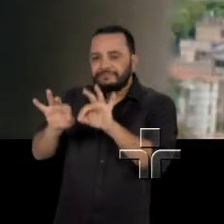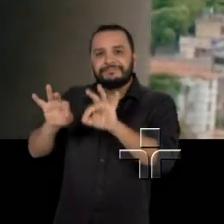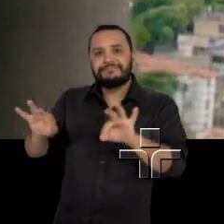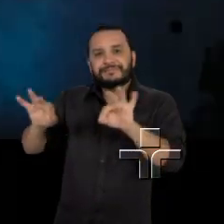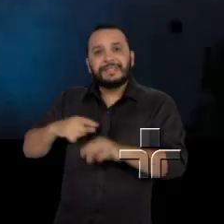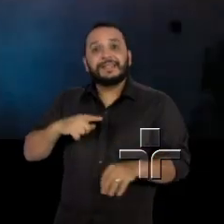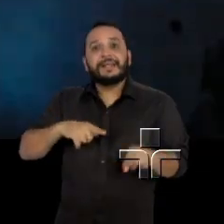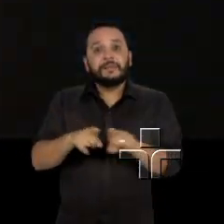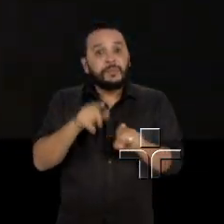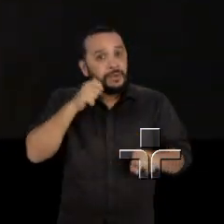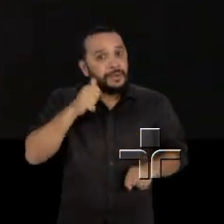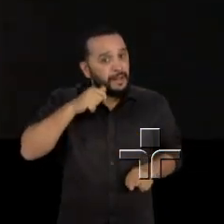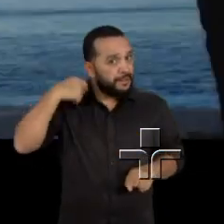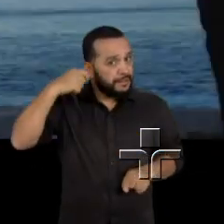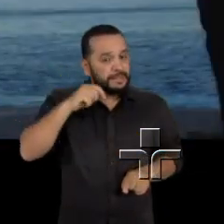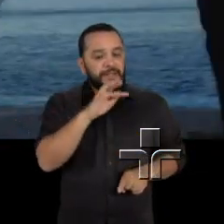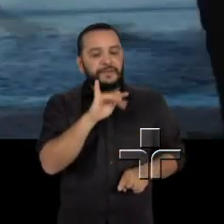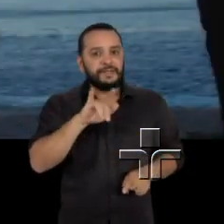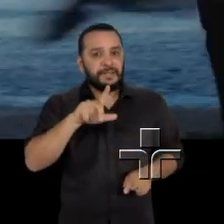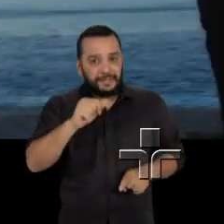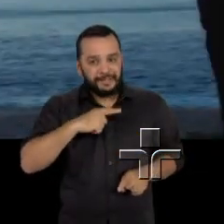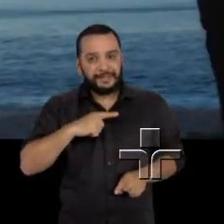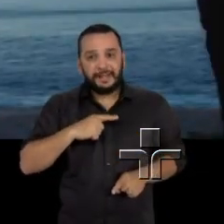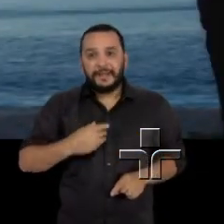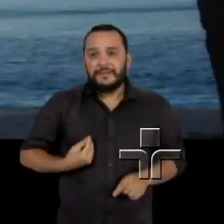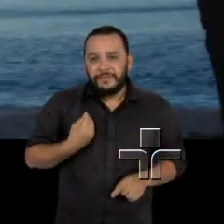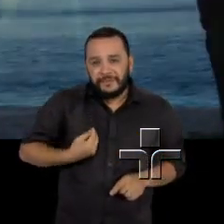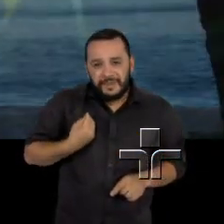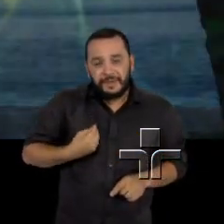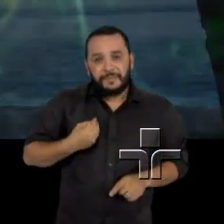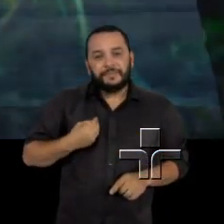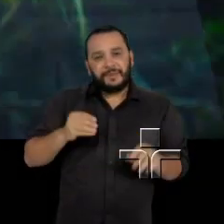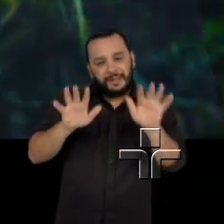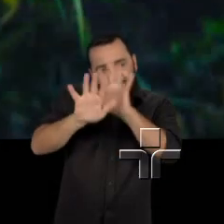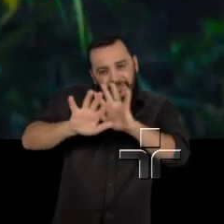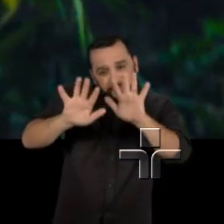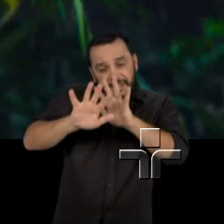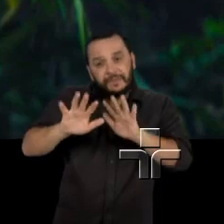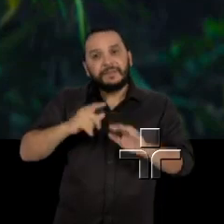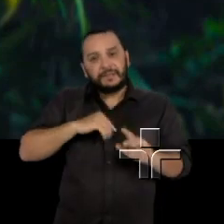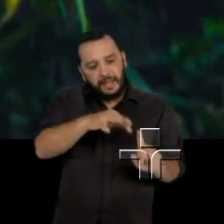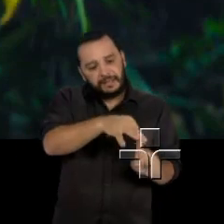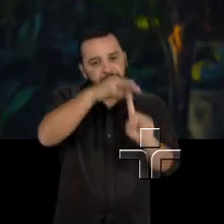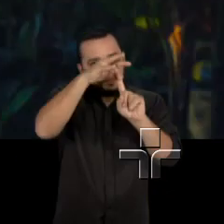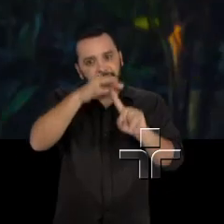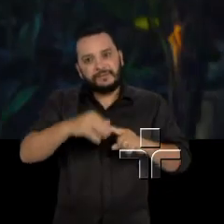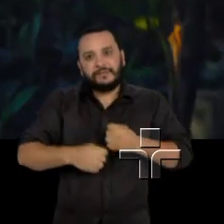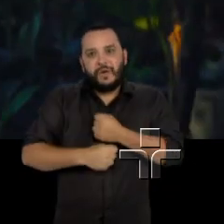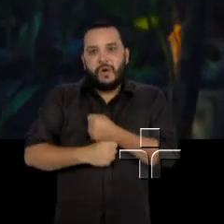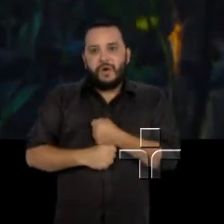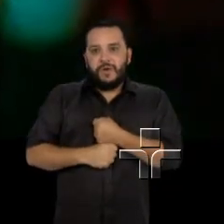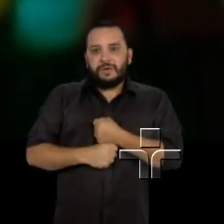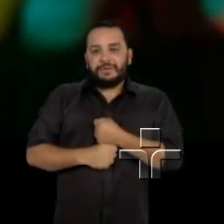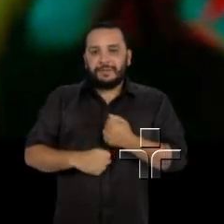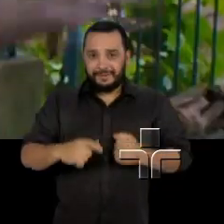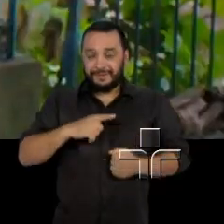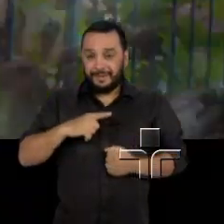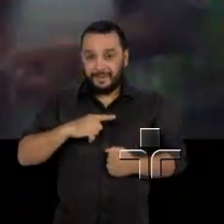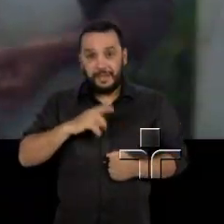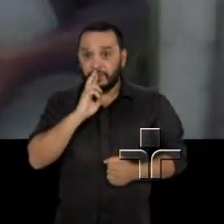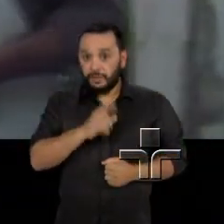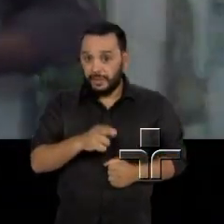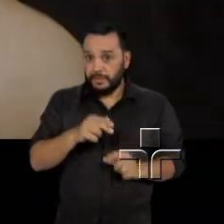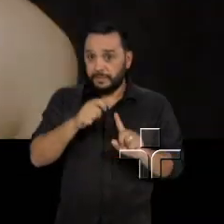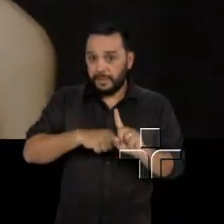Fernanda Montenegro. A Vida Invisível está numa pré-lista para entrar na disputa de melhor filme estrangeiro. O resultado final sai